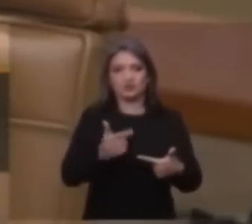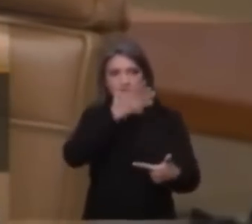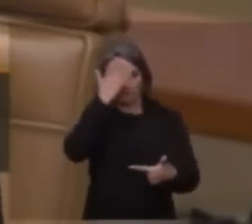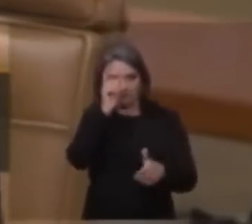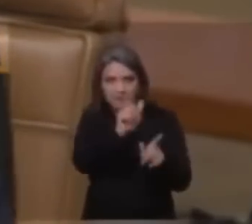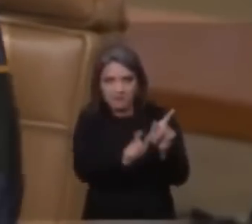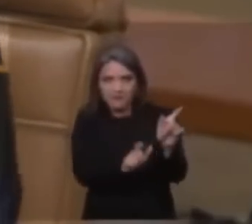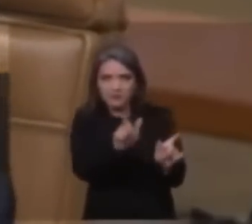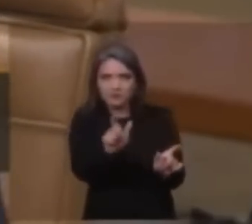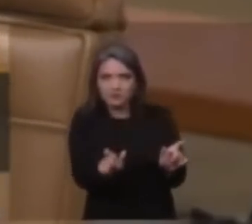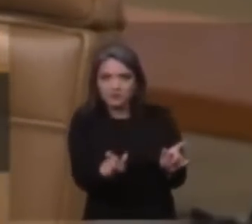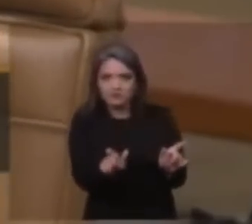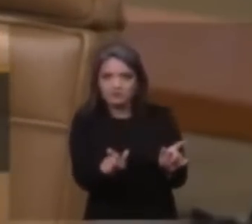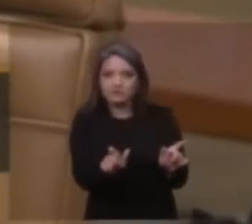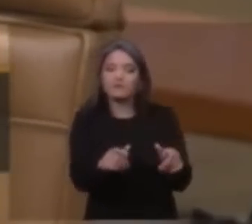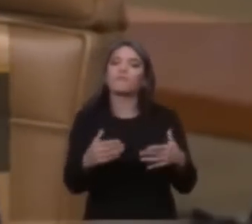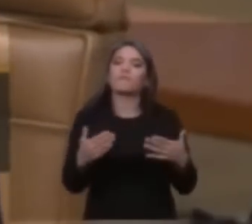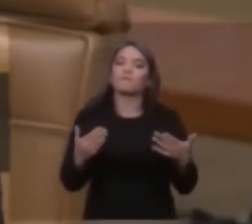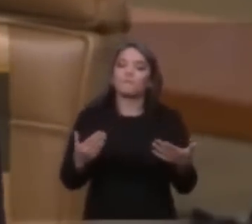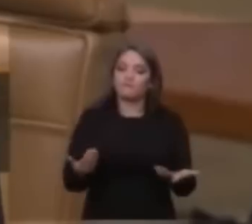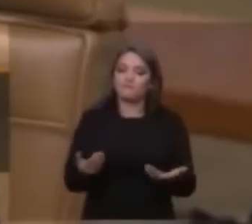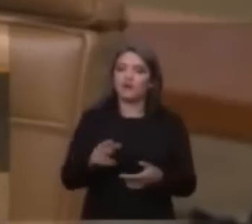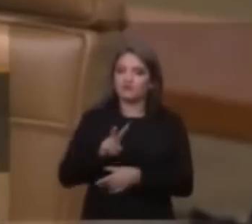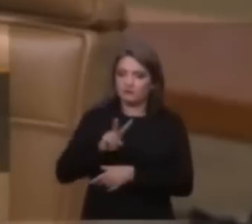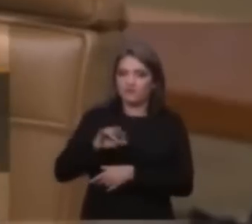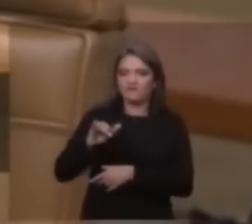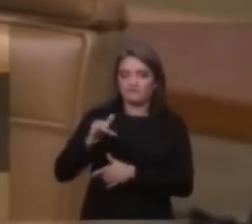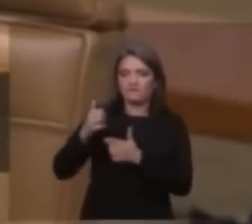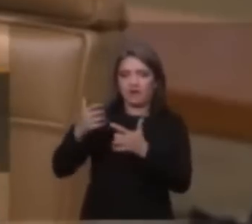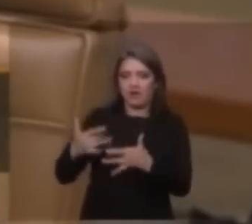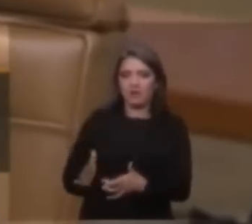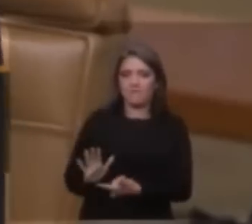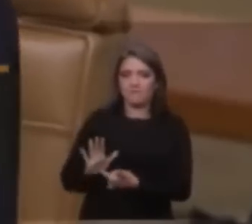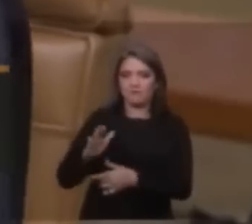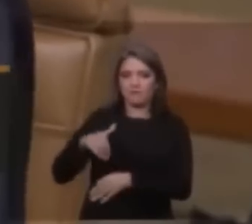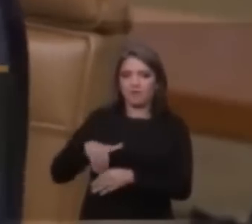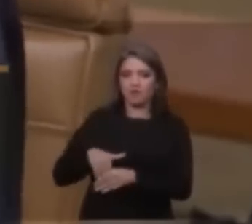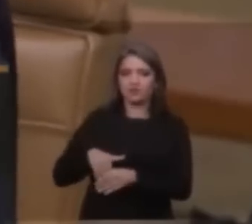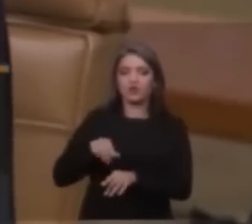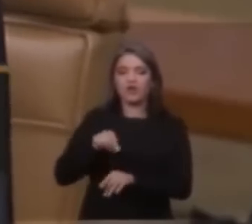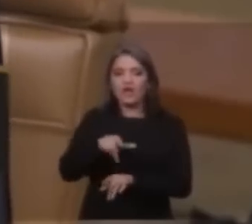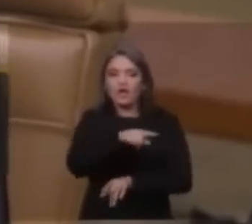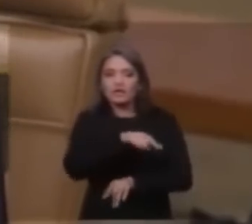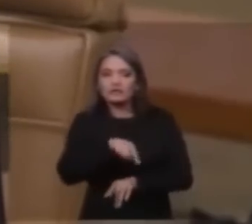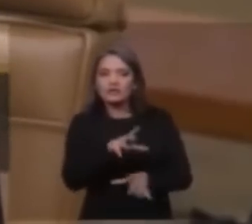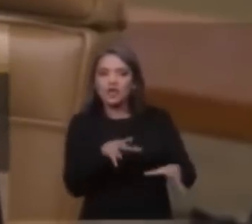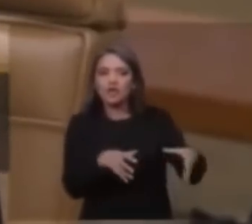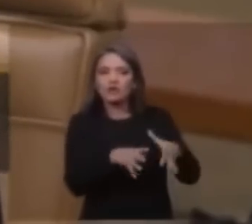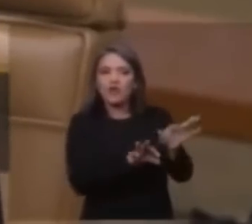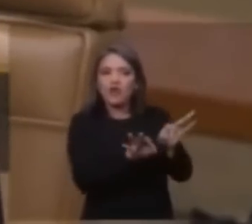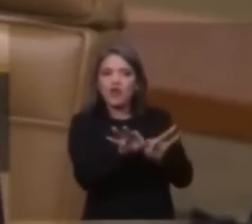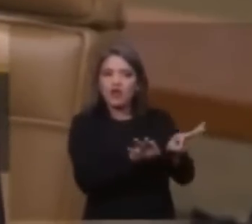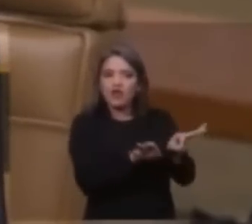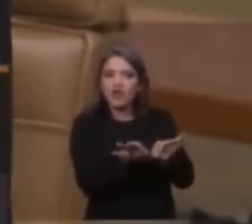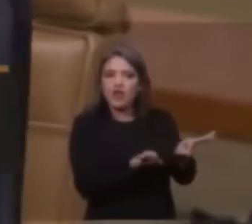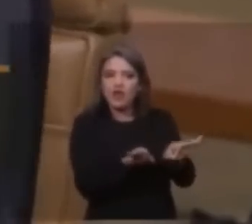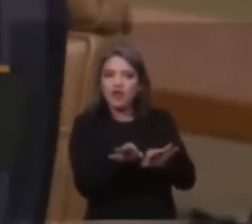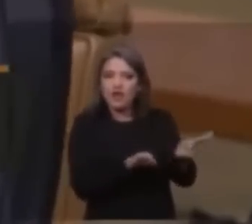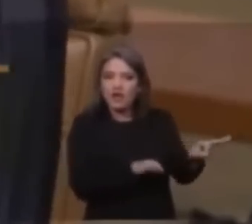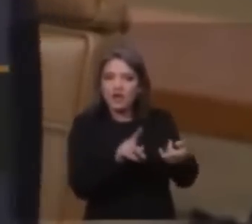pessoas que como ficará demonstrado ao longo do voto trabalham contra o estado democrático de